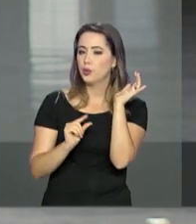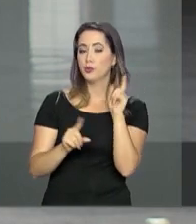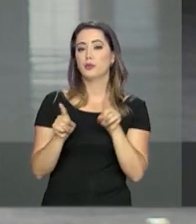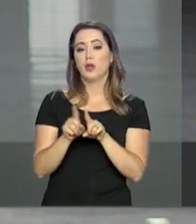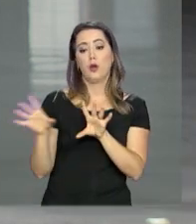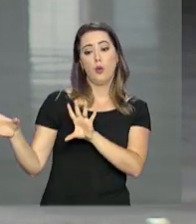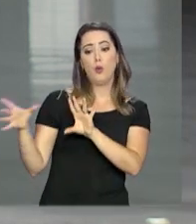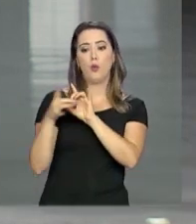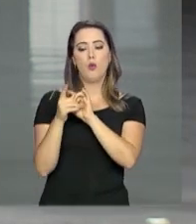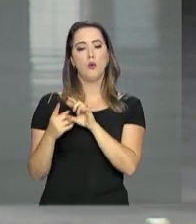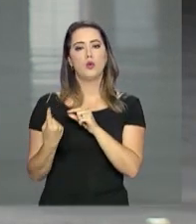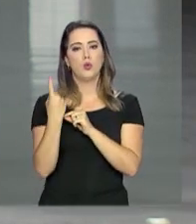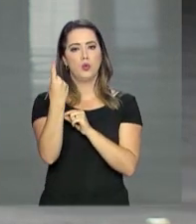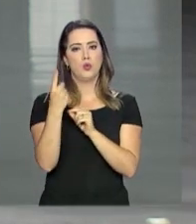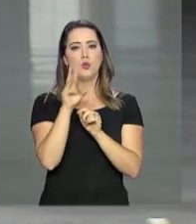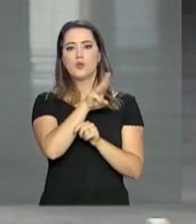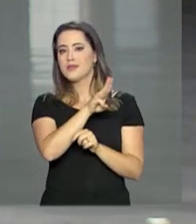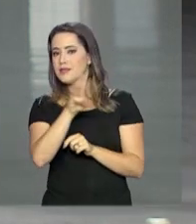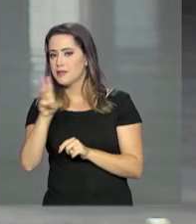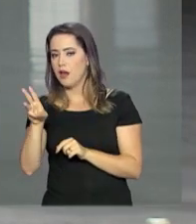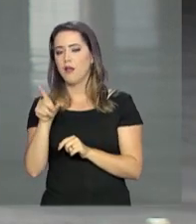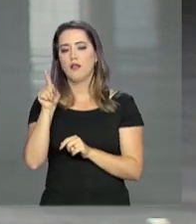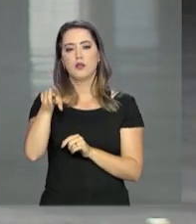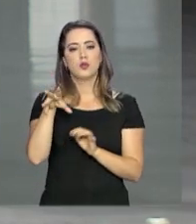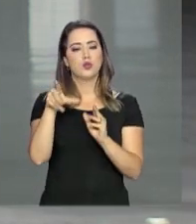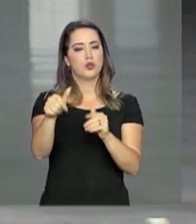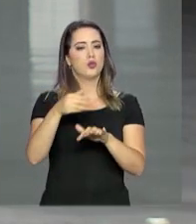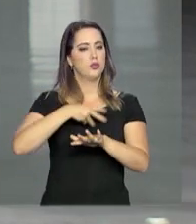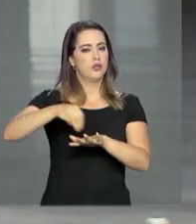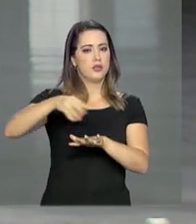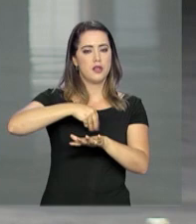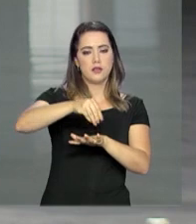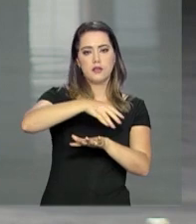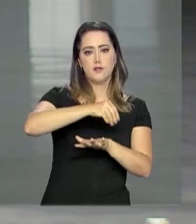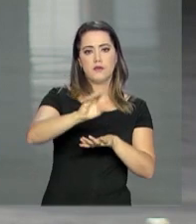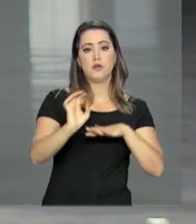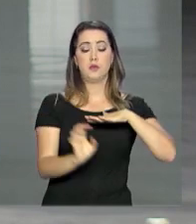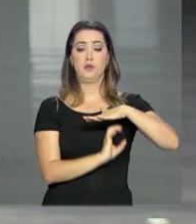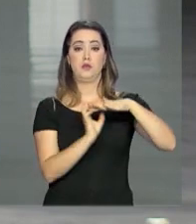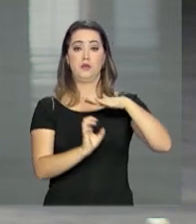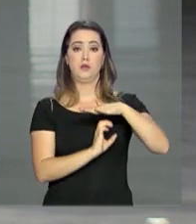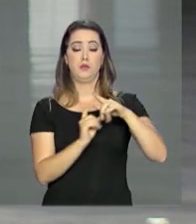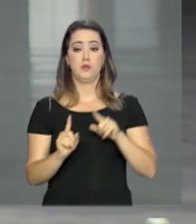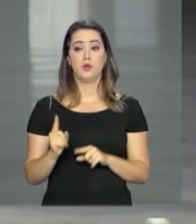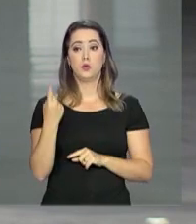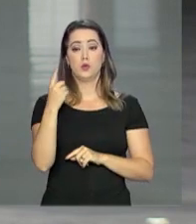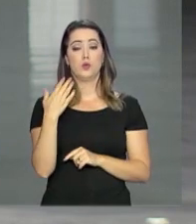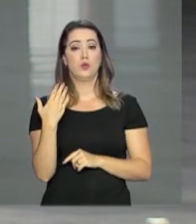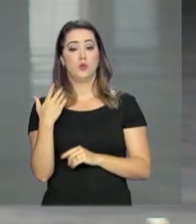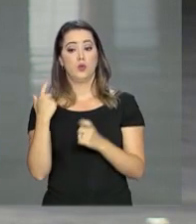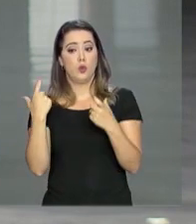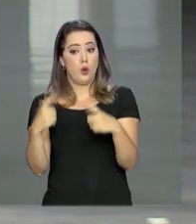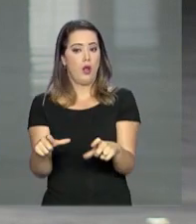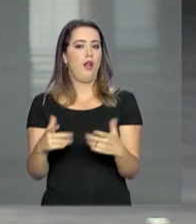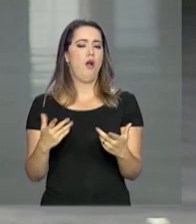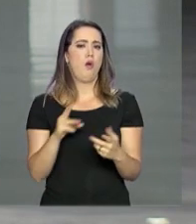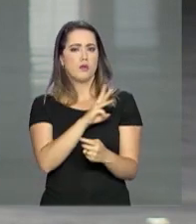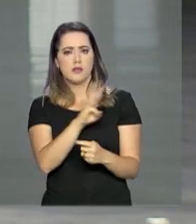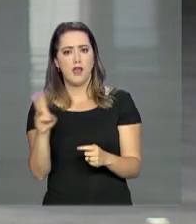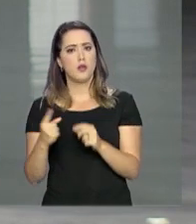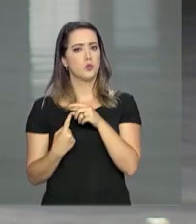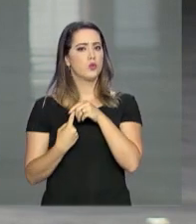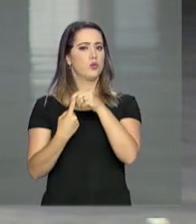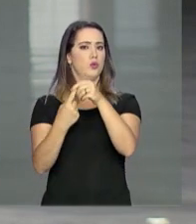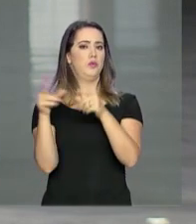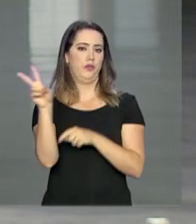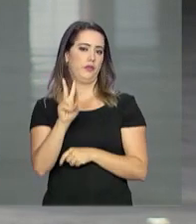previdenciárias e trabalhistas dos empreendedores e empregados em um único banco de dados administrado pelo